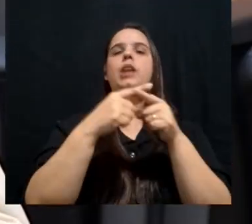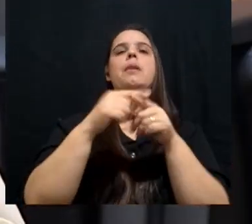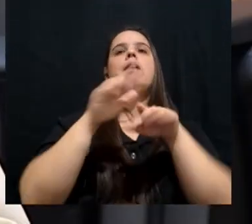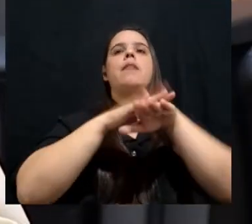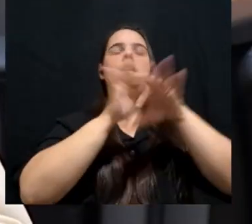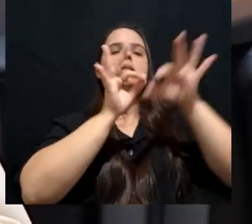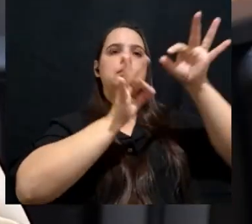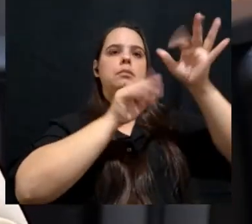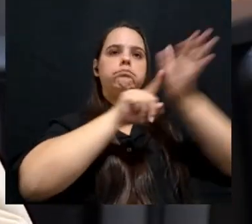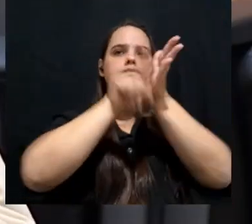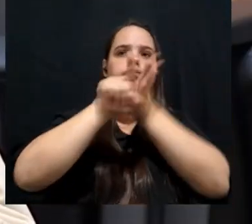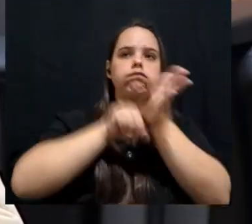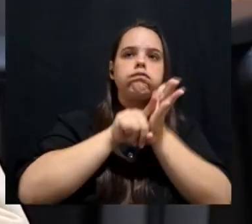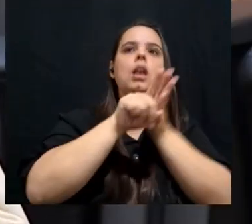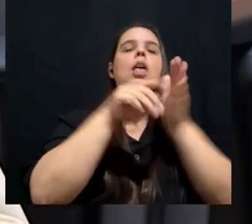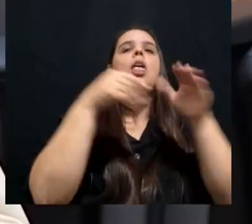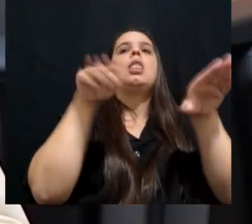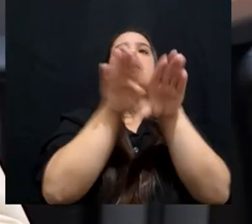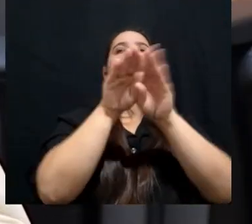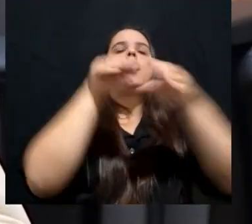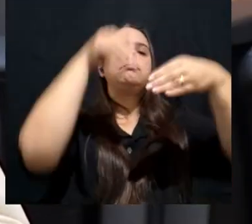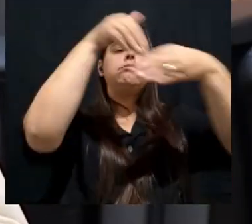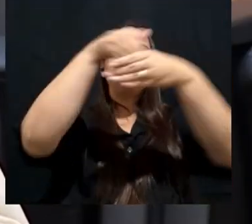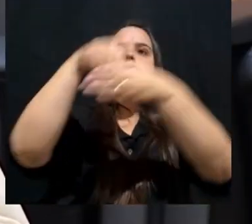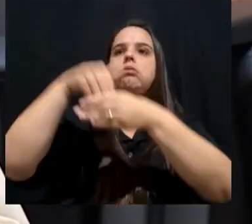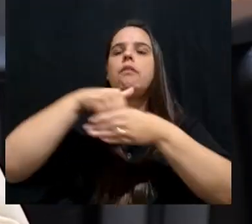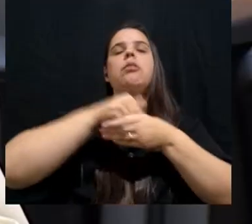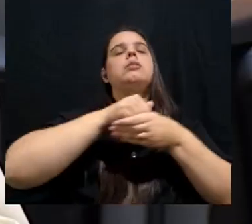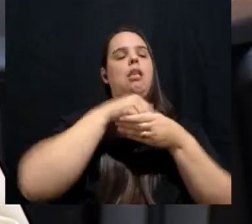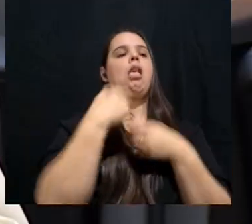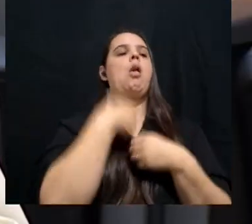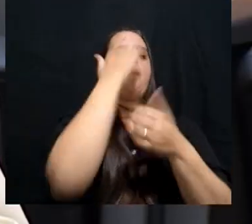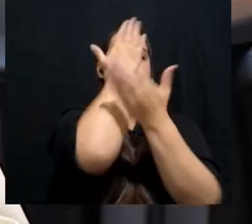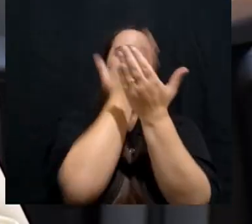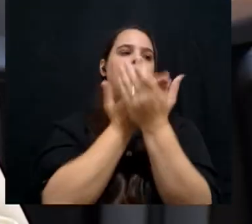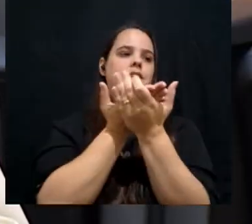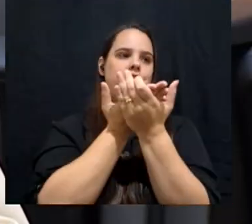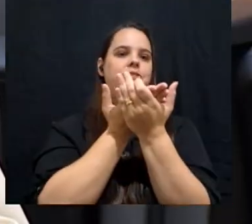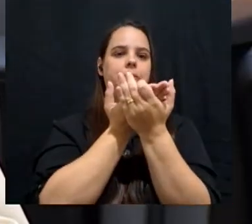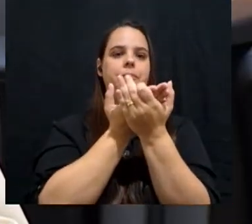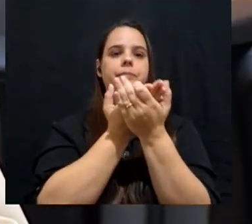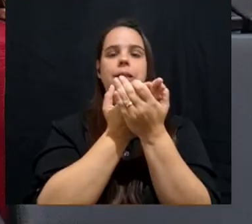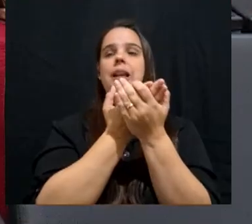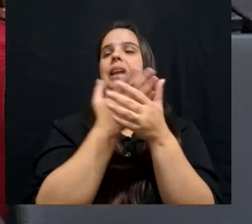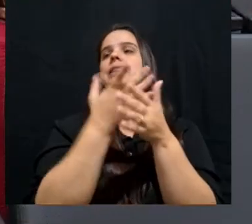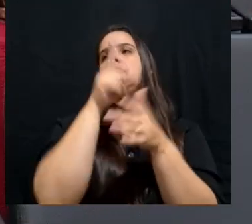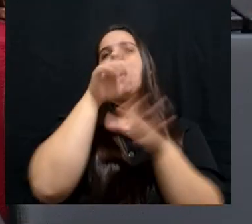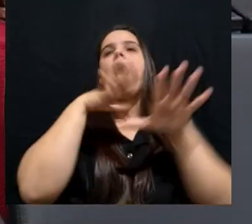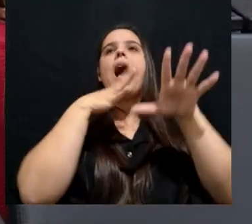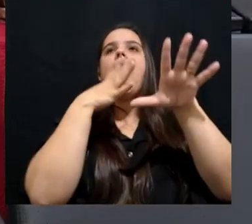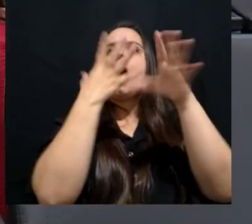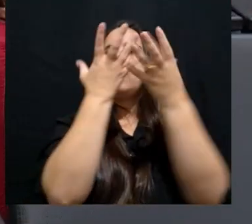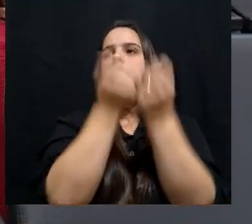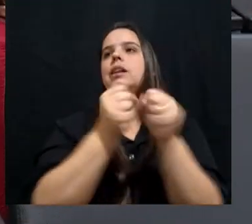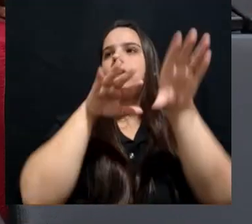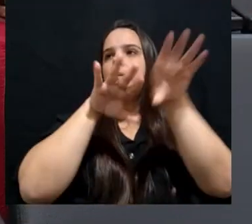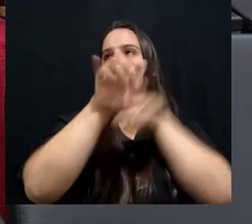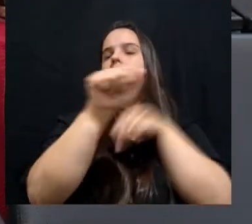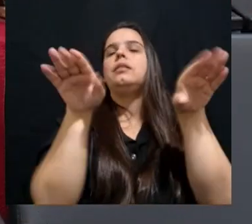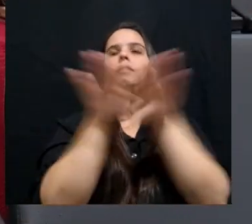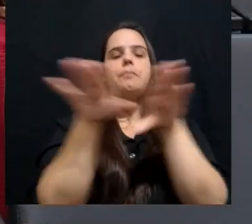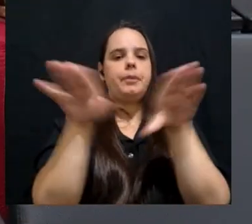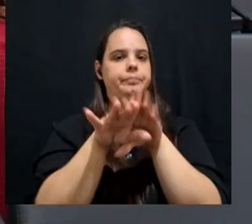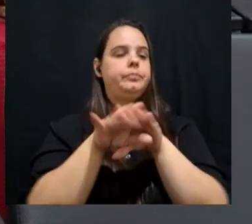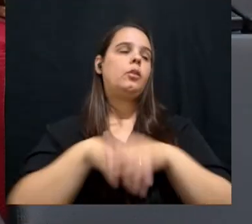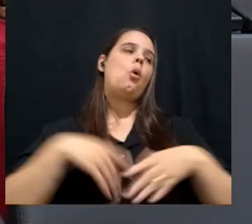votação. Acreditamos aí, estamos na militância para que seja aprovado também no Senado. E é muito importante, porque elas, né, estão ali,